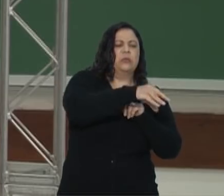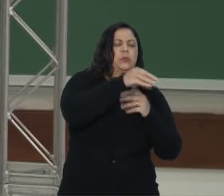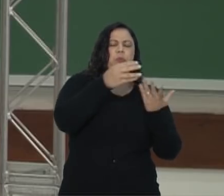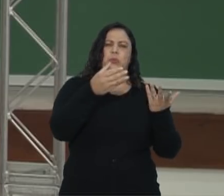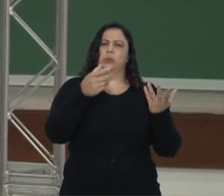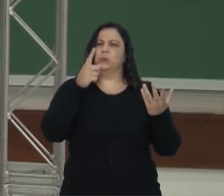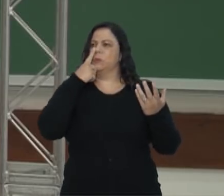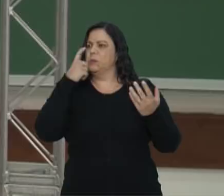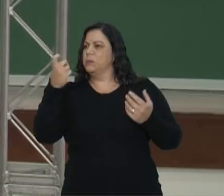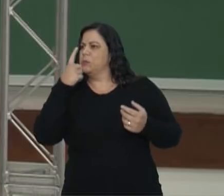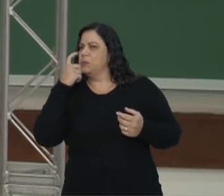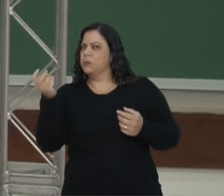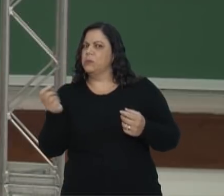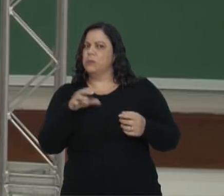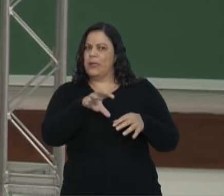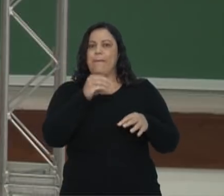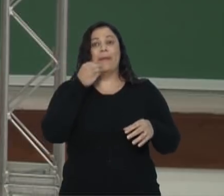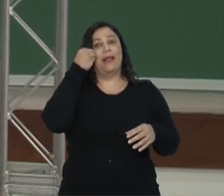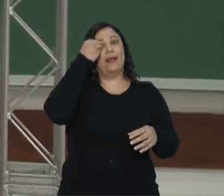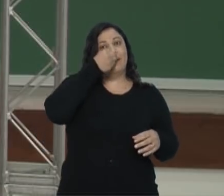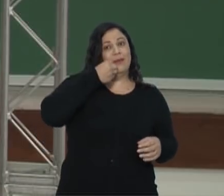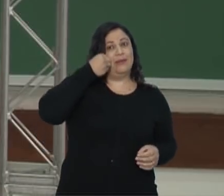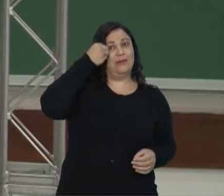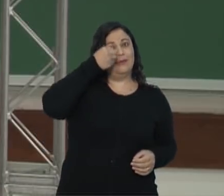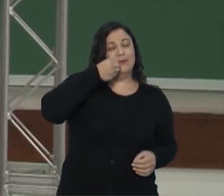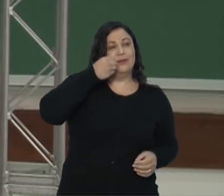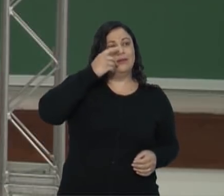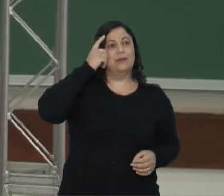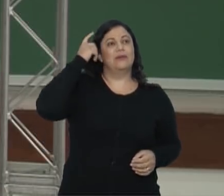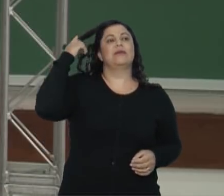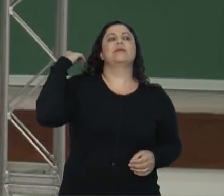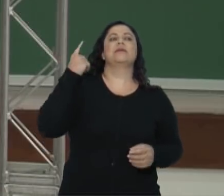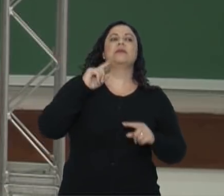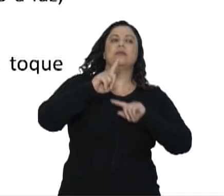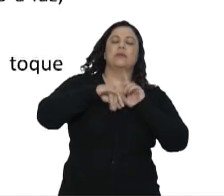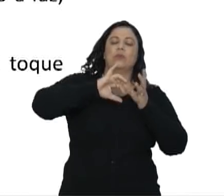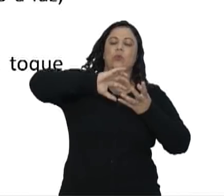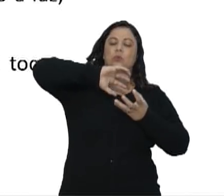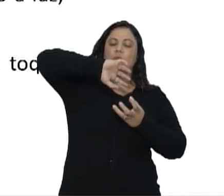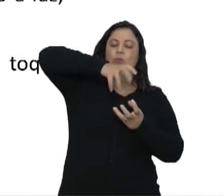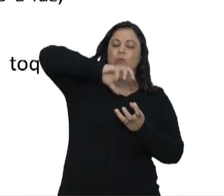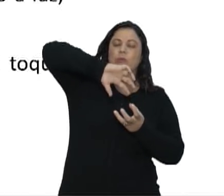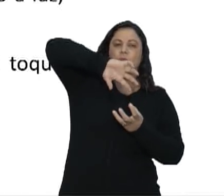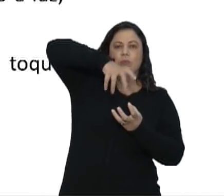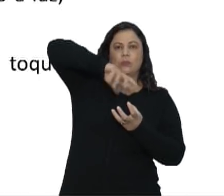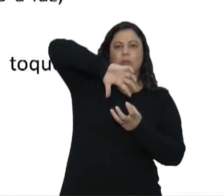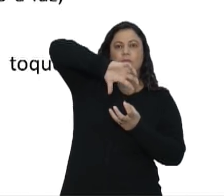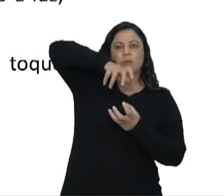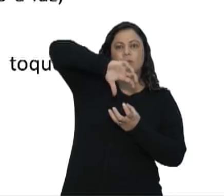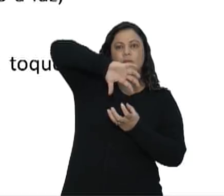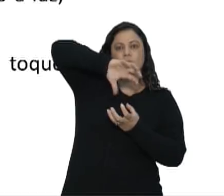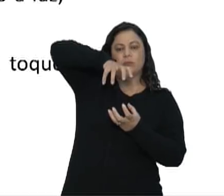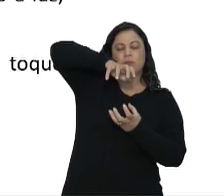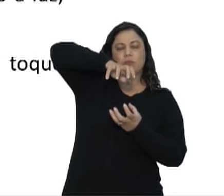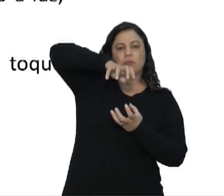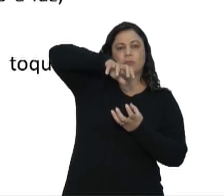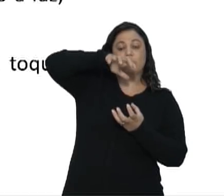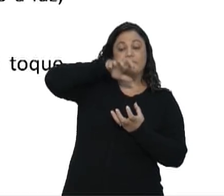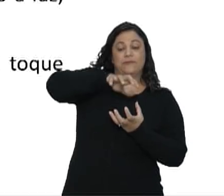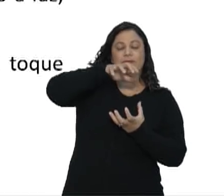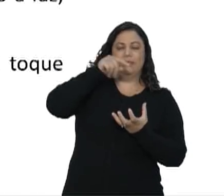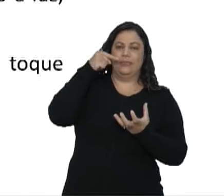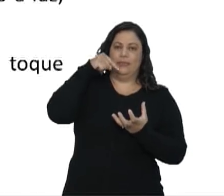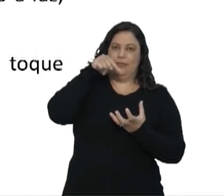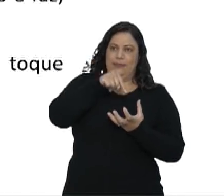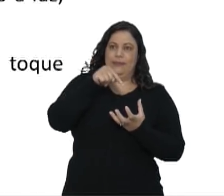lixo, pega para a nossa experiência. Segundo, tampe o frasco de maneira que fique bem vedado, não remova a tampa do frasco até o